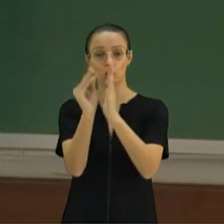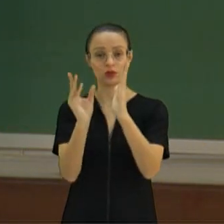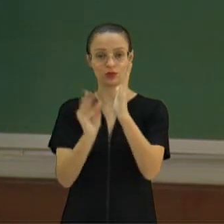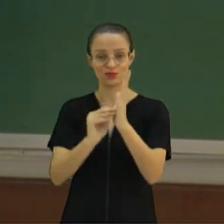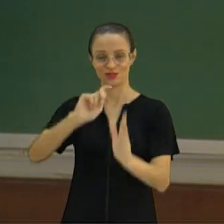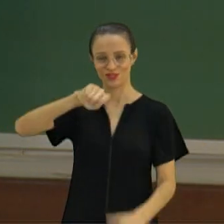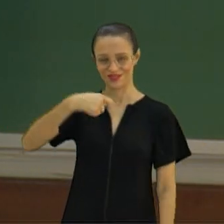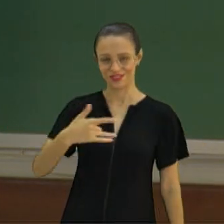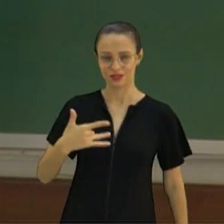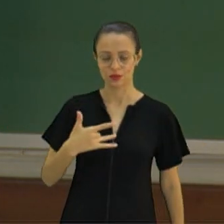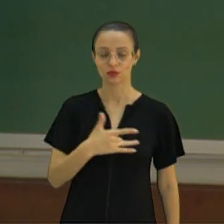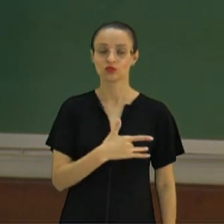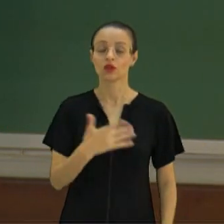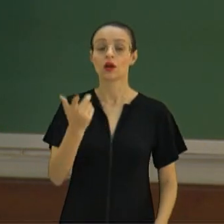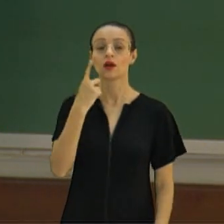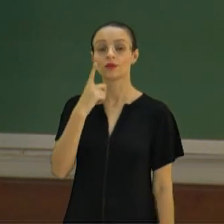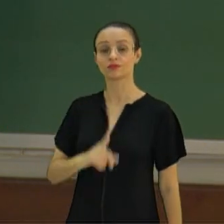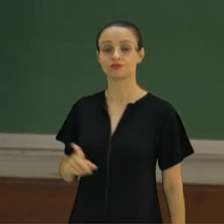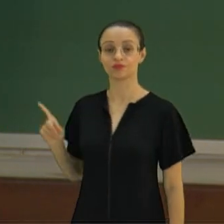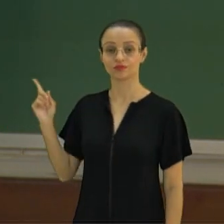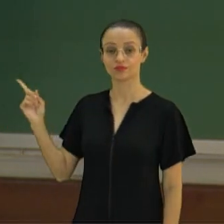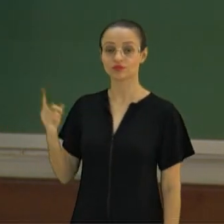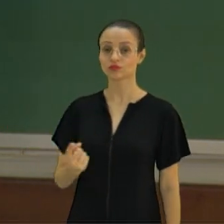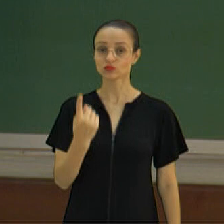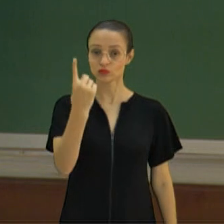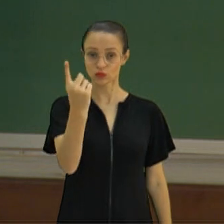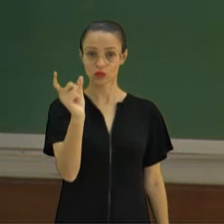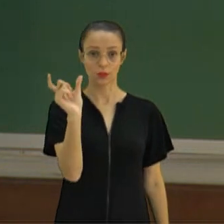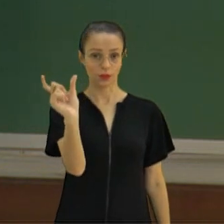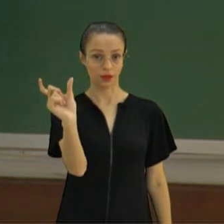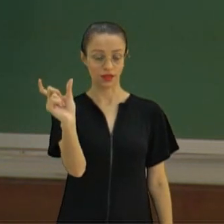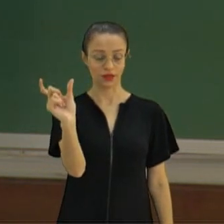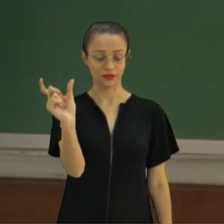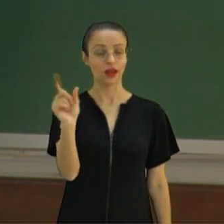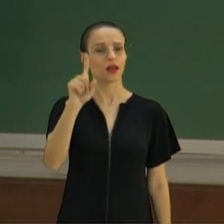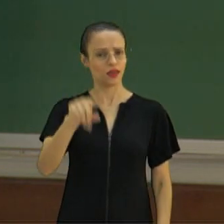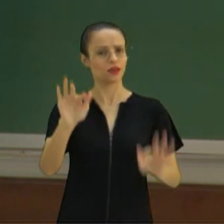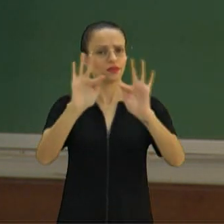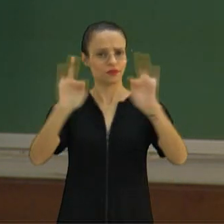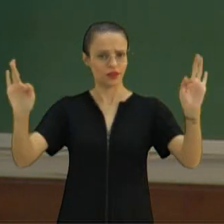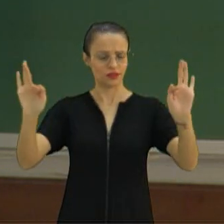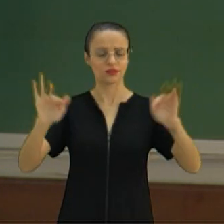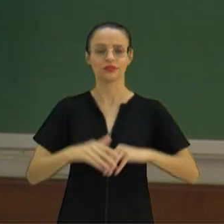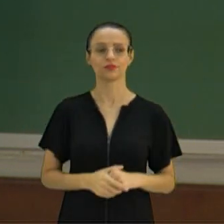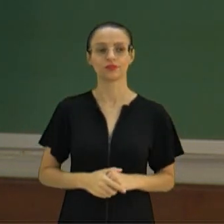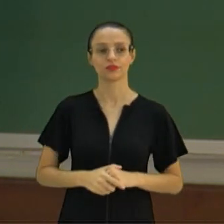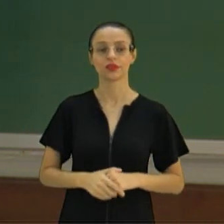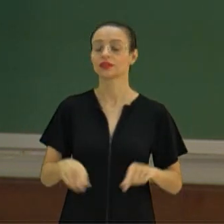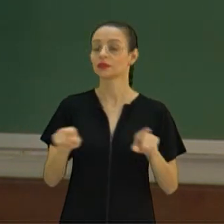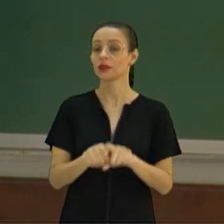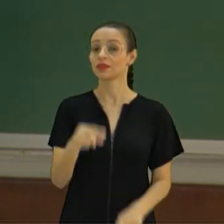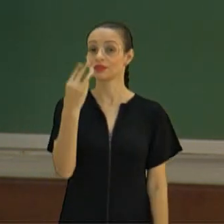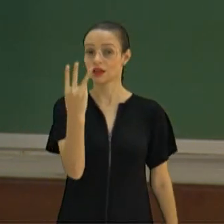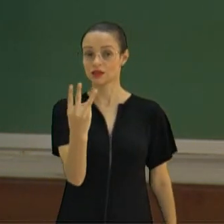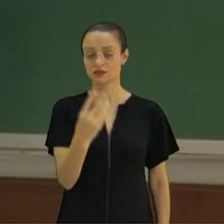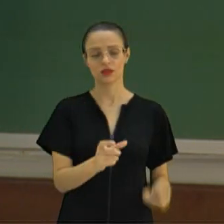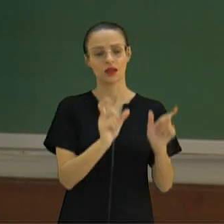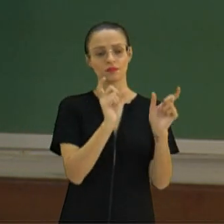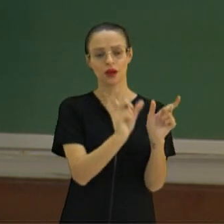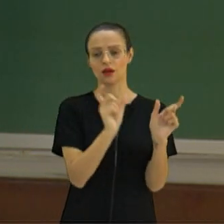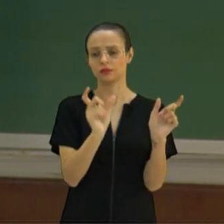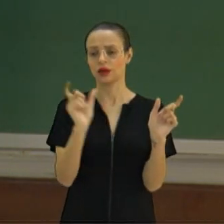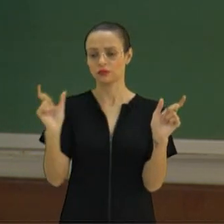saúde, Nós temos aqui uma palavra considerada frase. E temos 3 palavras